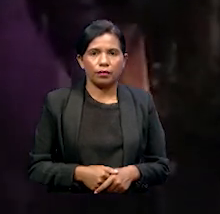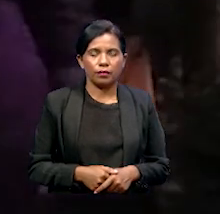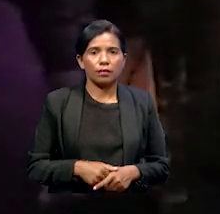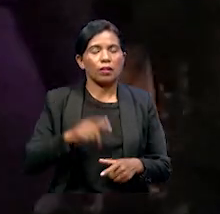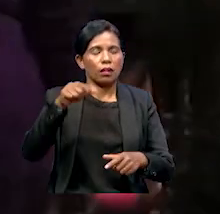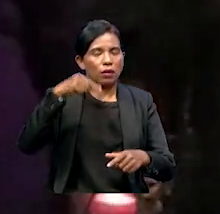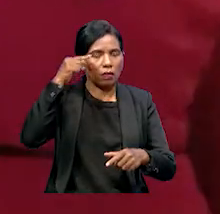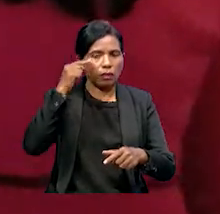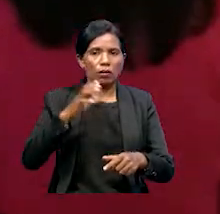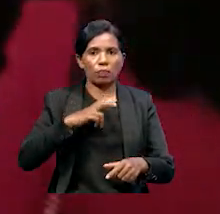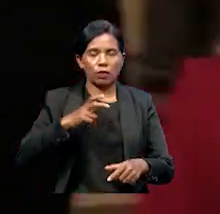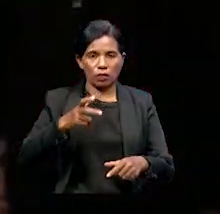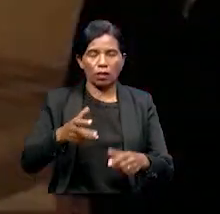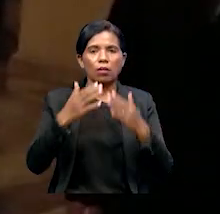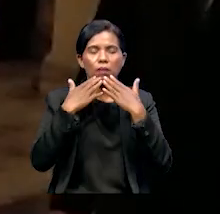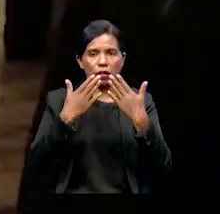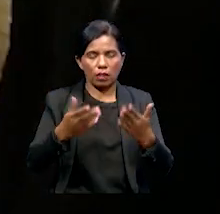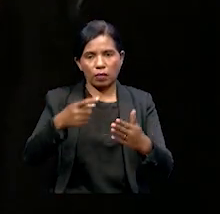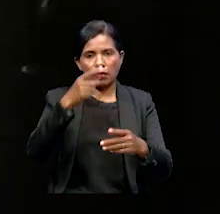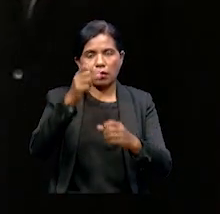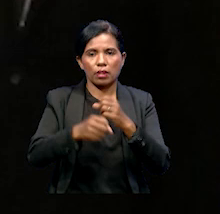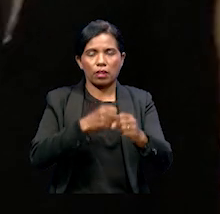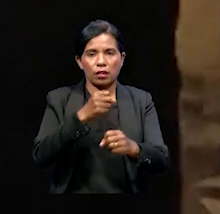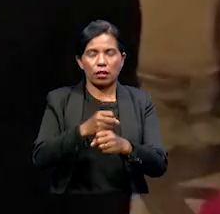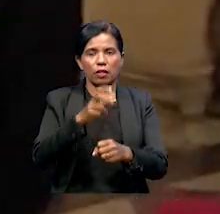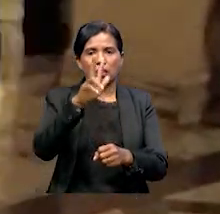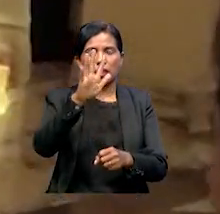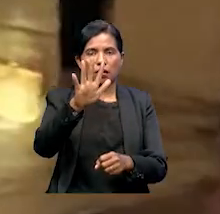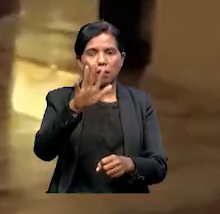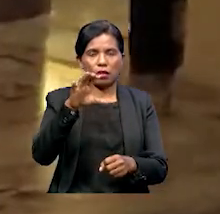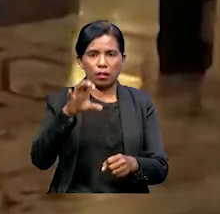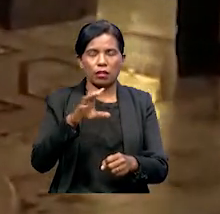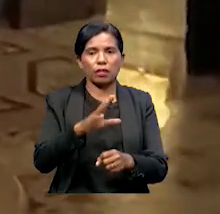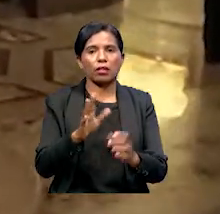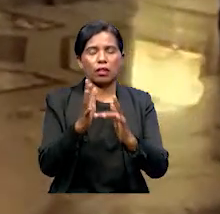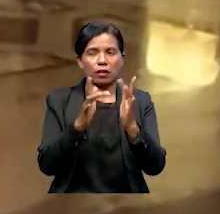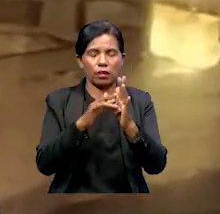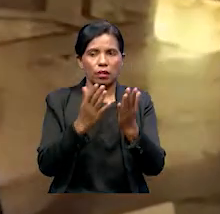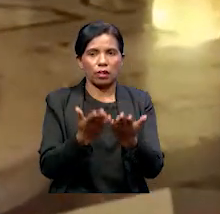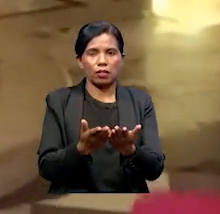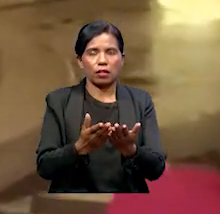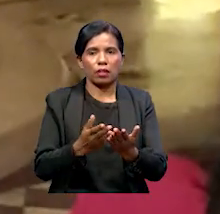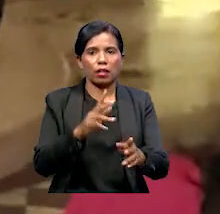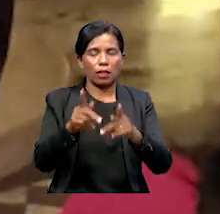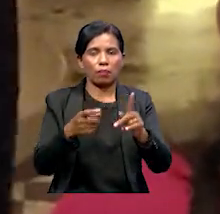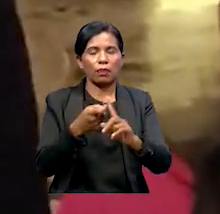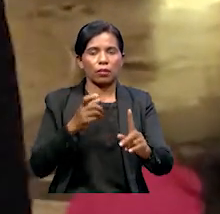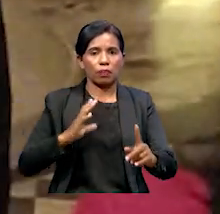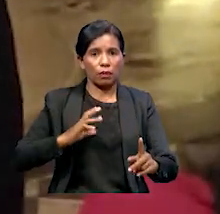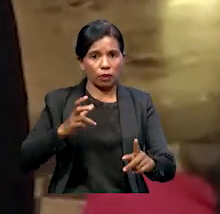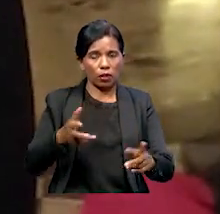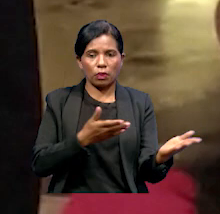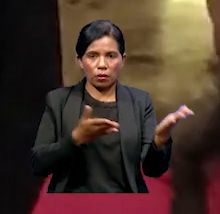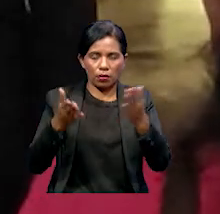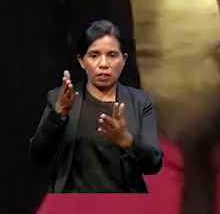Governo de Portugal agradece, também foi em Tiranatos Lima, evangelização, neve missionário português, Lori Tamba Timor-Leste. A foi em primeira